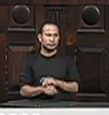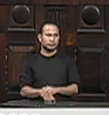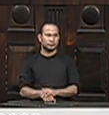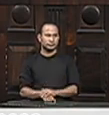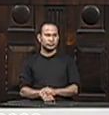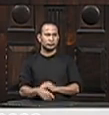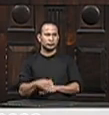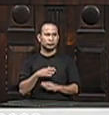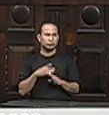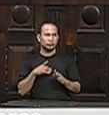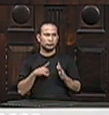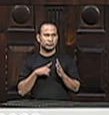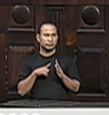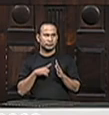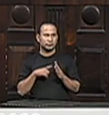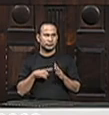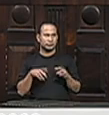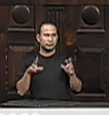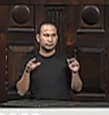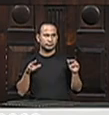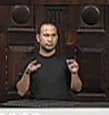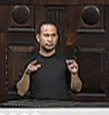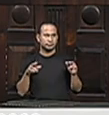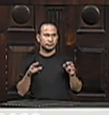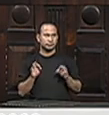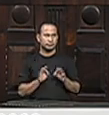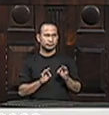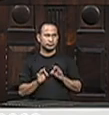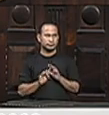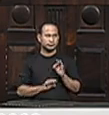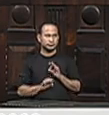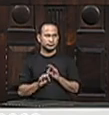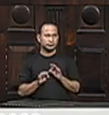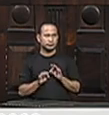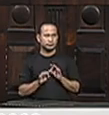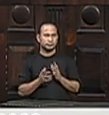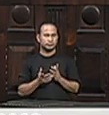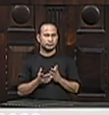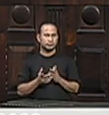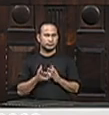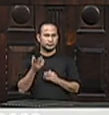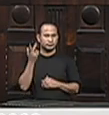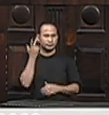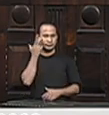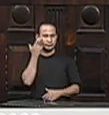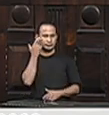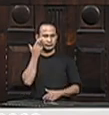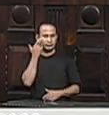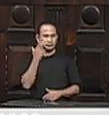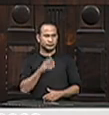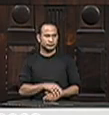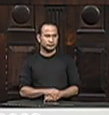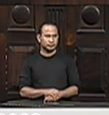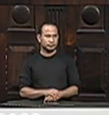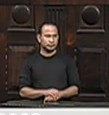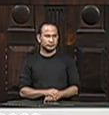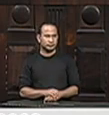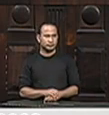é exigido pela sociedade que aí está, os novos tempos que aí estão, a